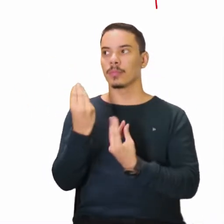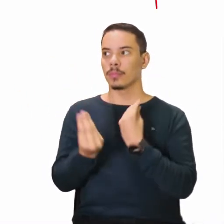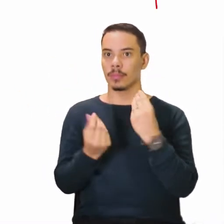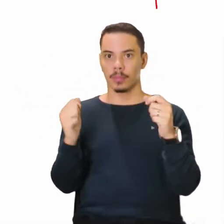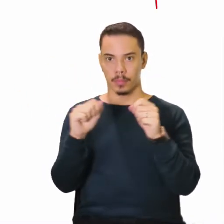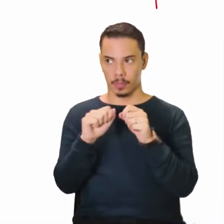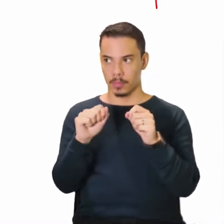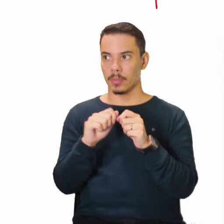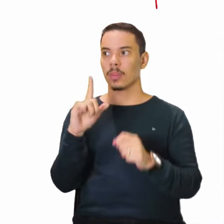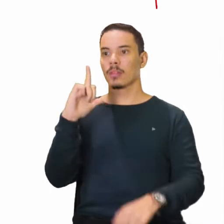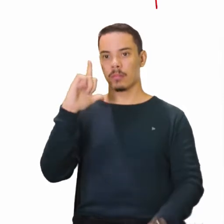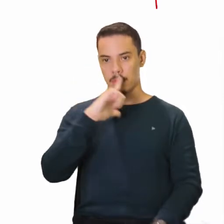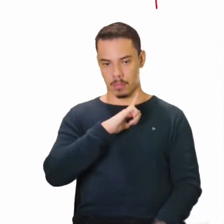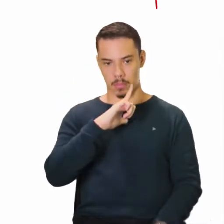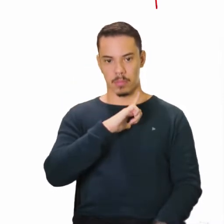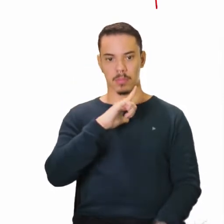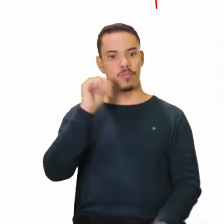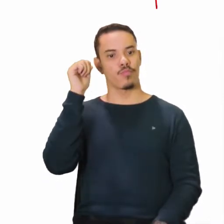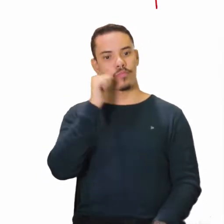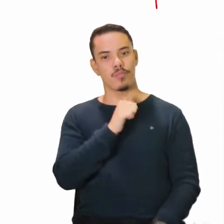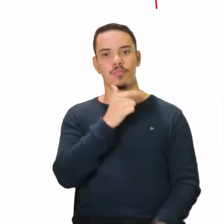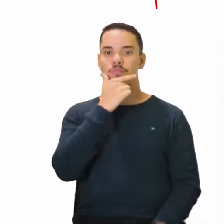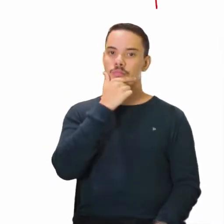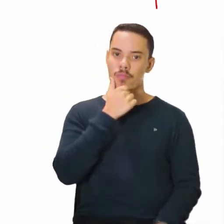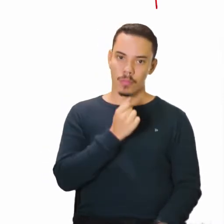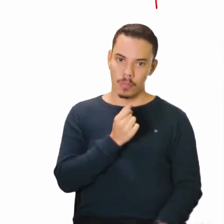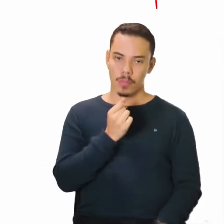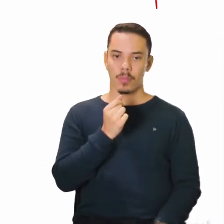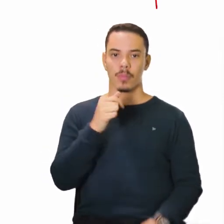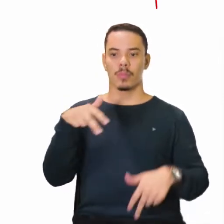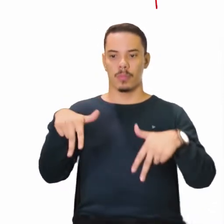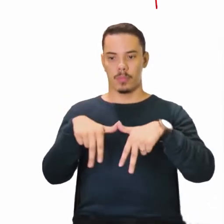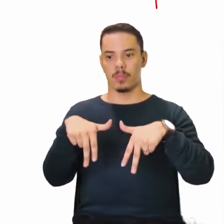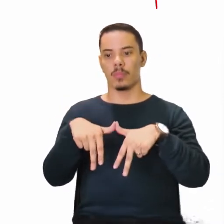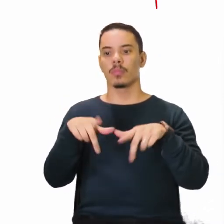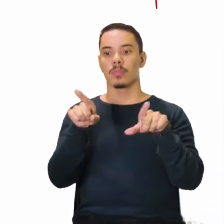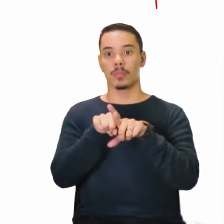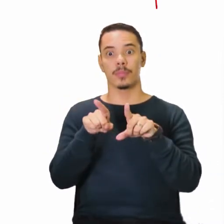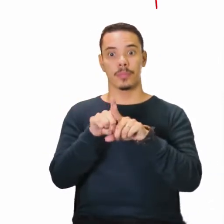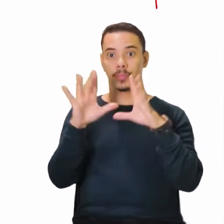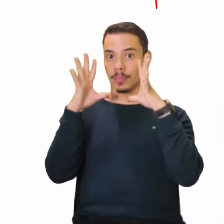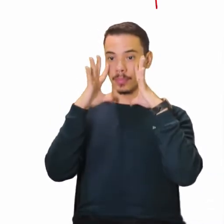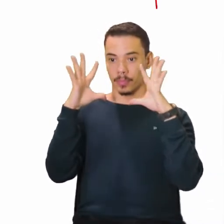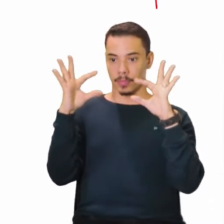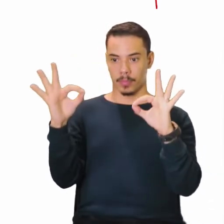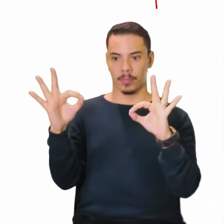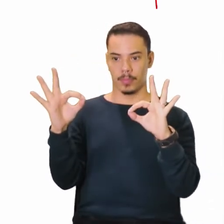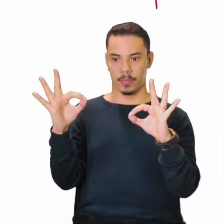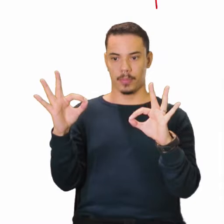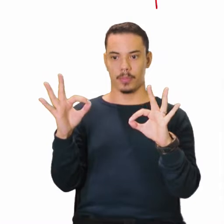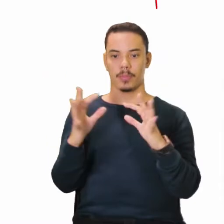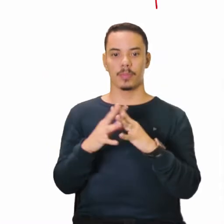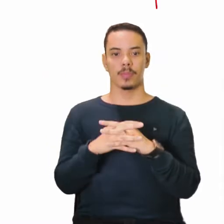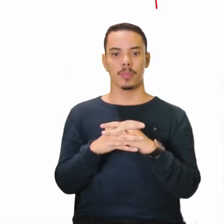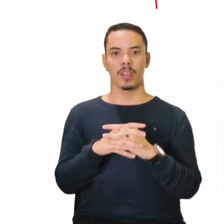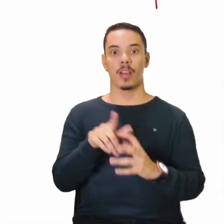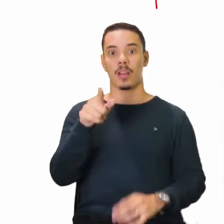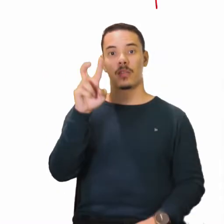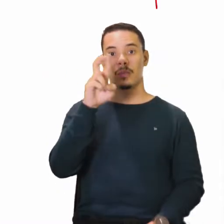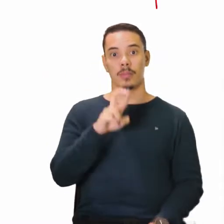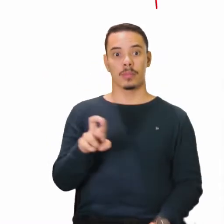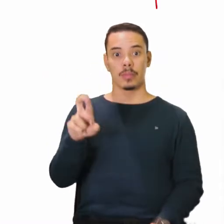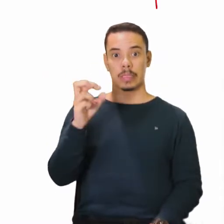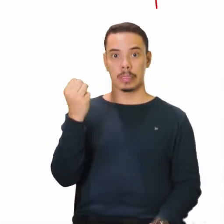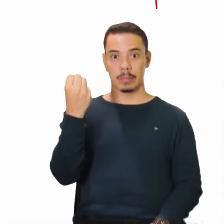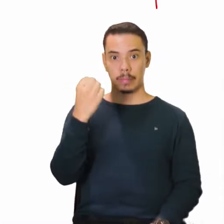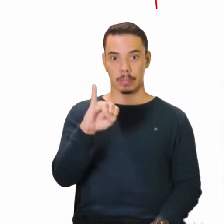flexionado em gênero, masculino e feminino. Presta atenção aqui. Aí você vai ter que observar se